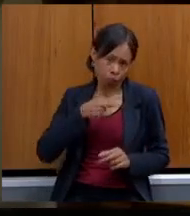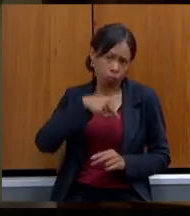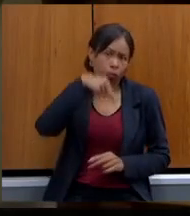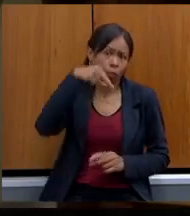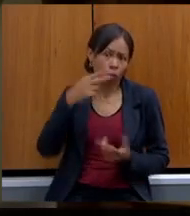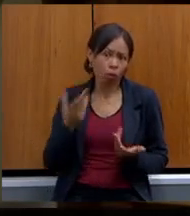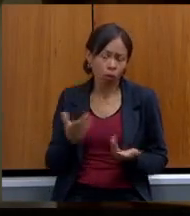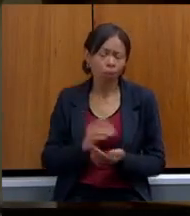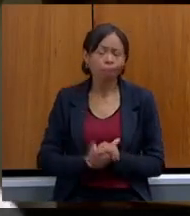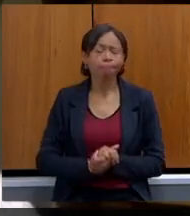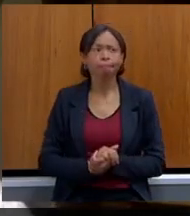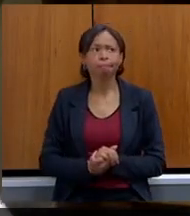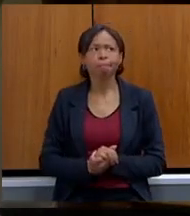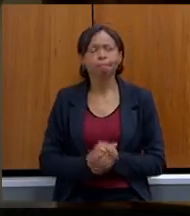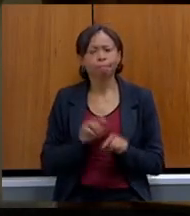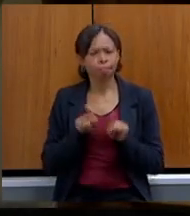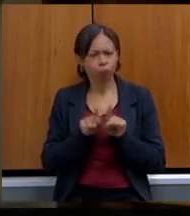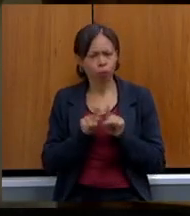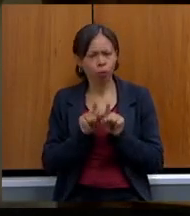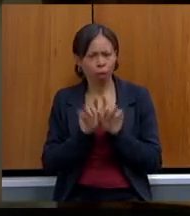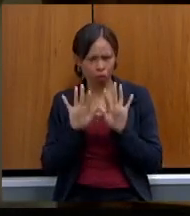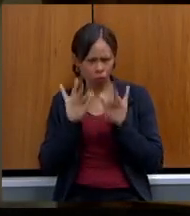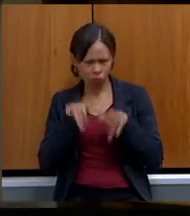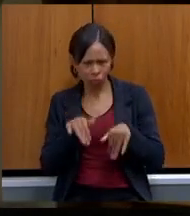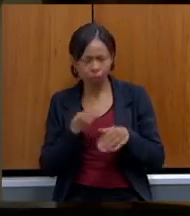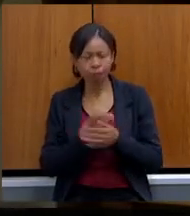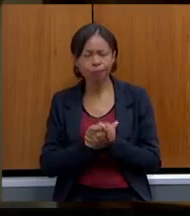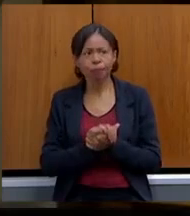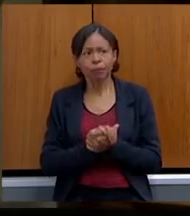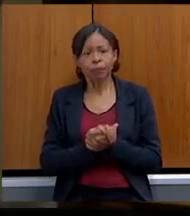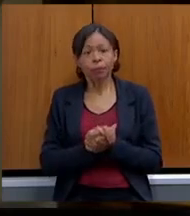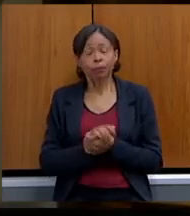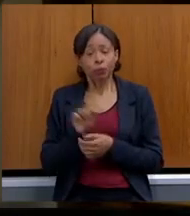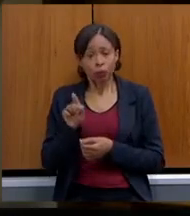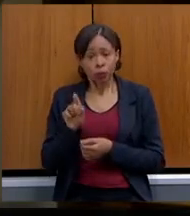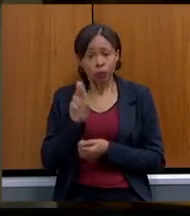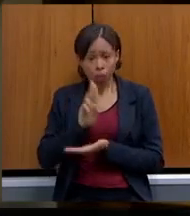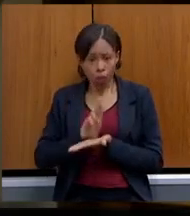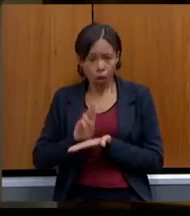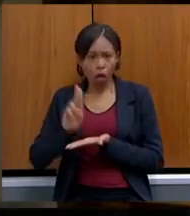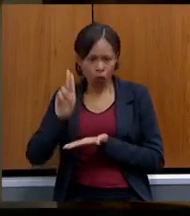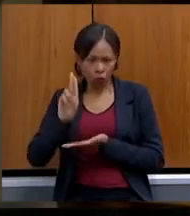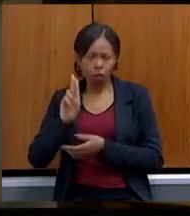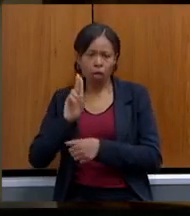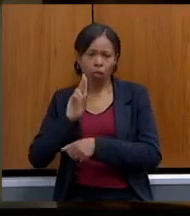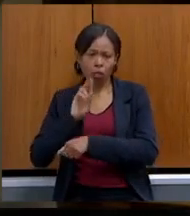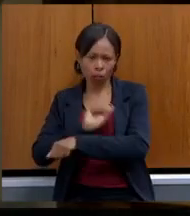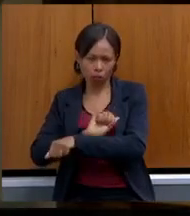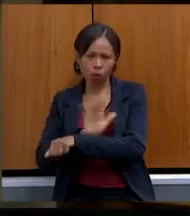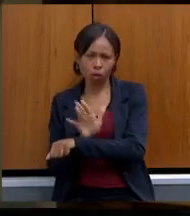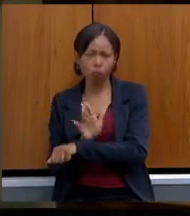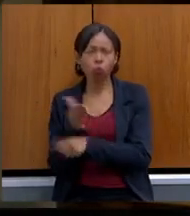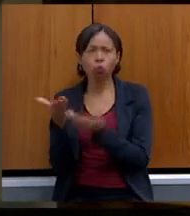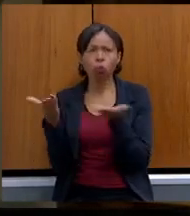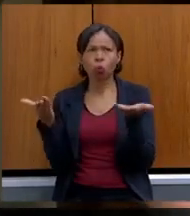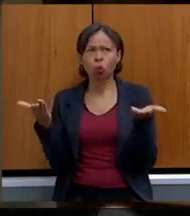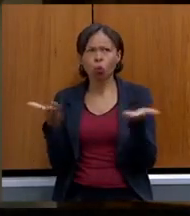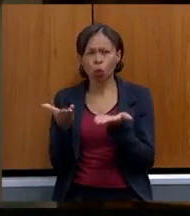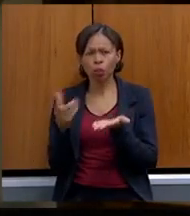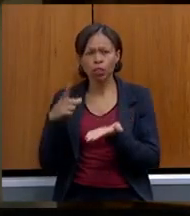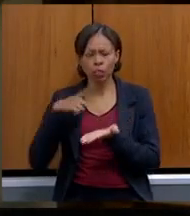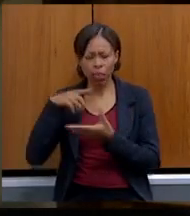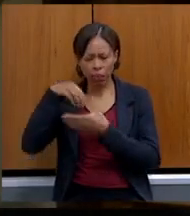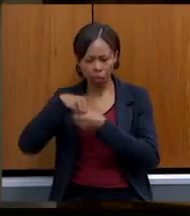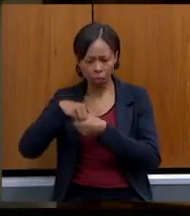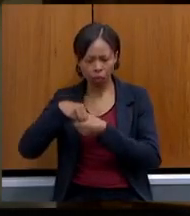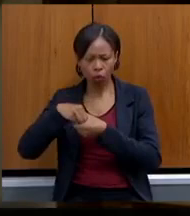especial secretário para terminar essa primeira parte é a unimontes ela hoje ela tem a nossa